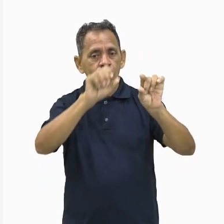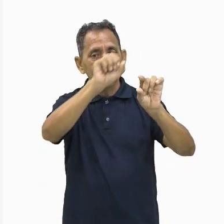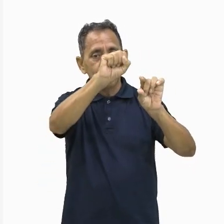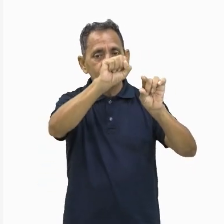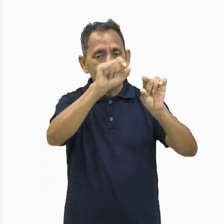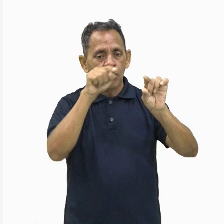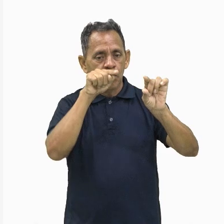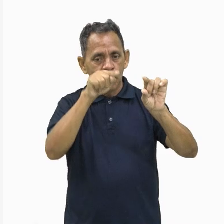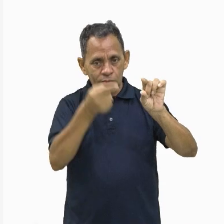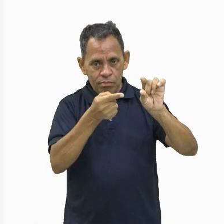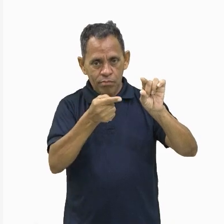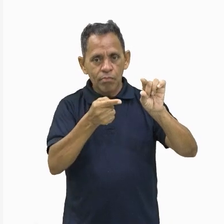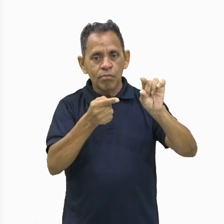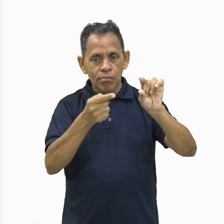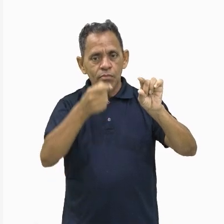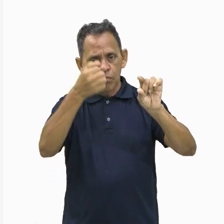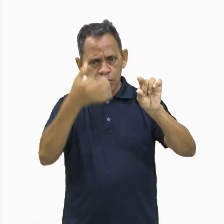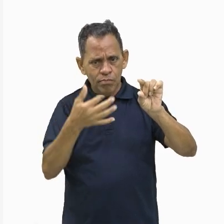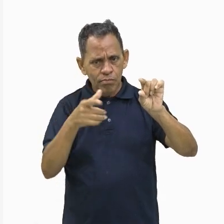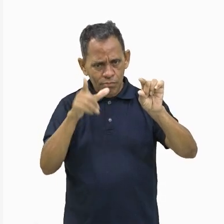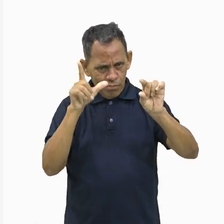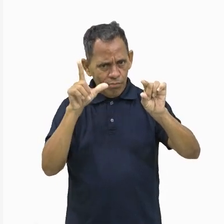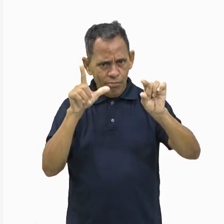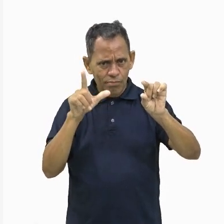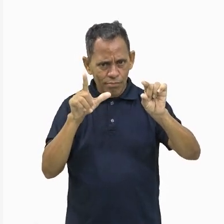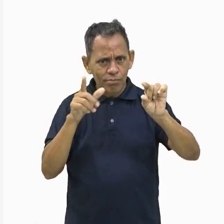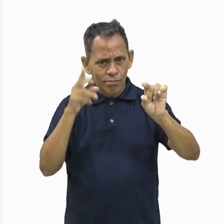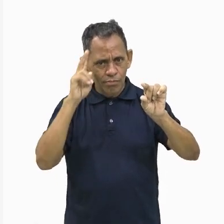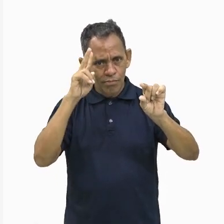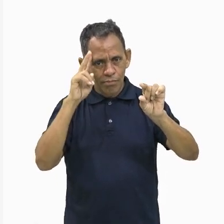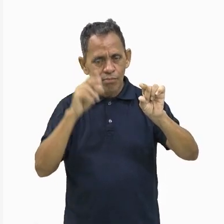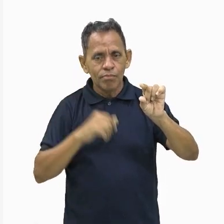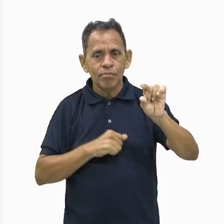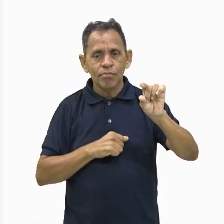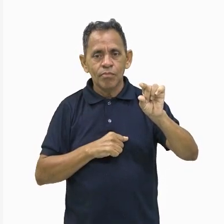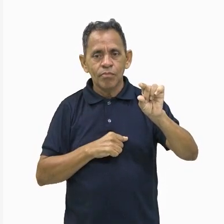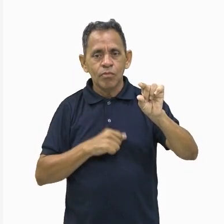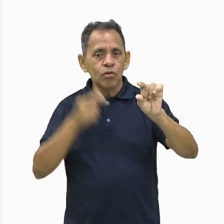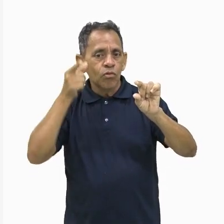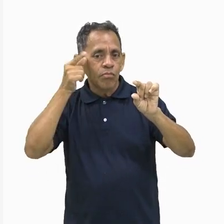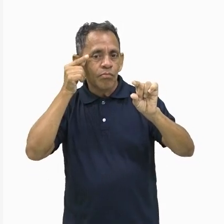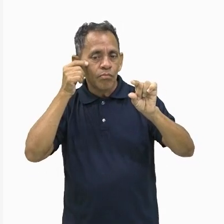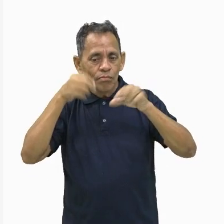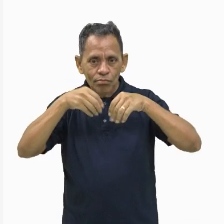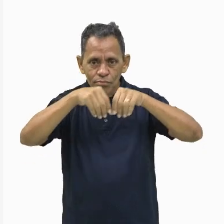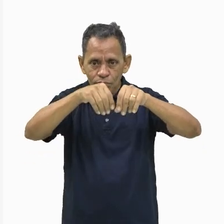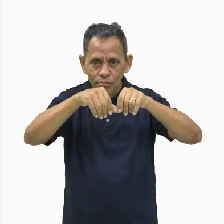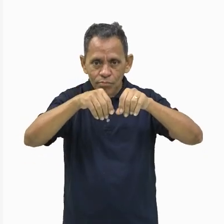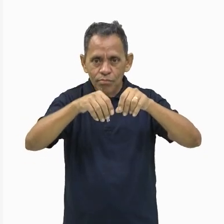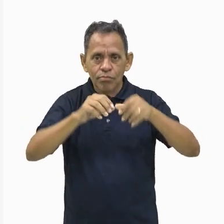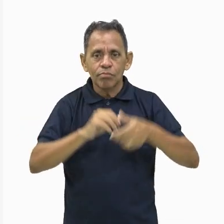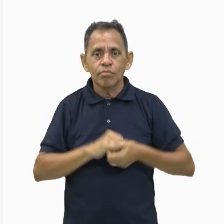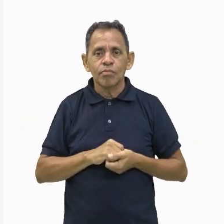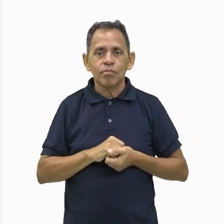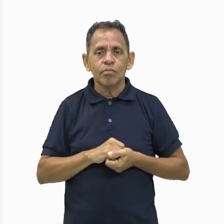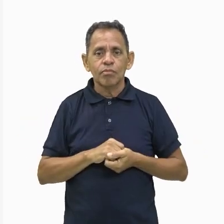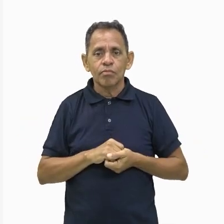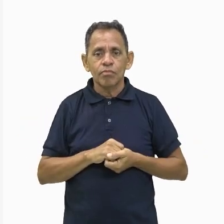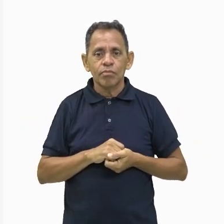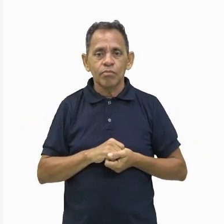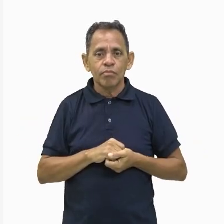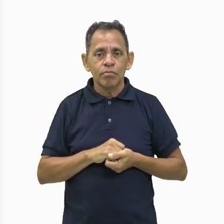R$8.000, que era o valor pelo qual era vendido o lote de Guaraná em pó, tá bom? Então, vamos pegar aqui, ó. 8.000.